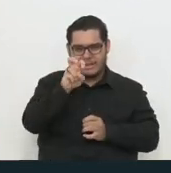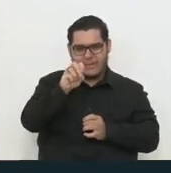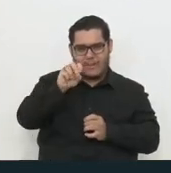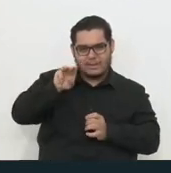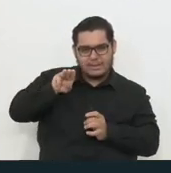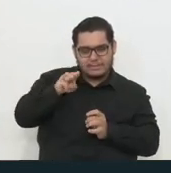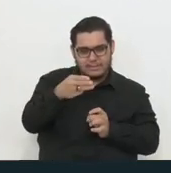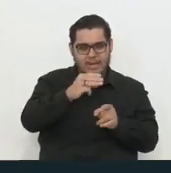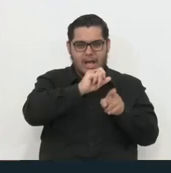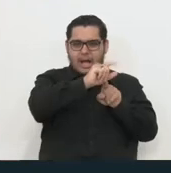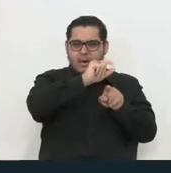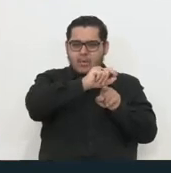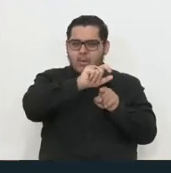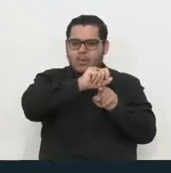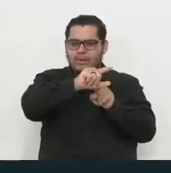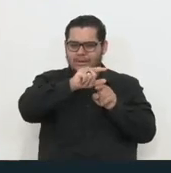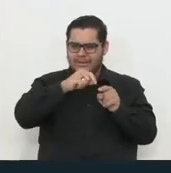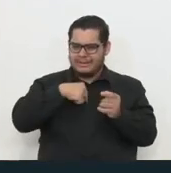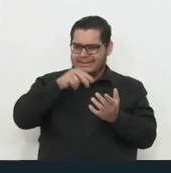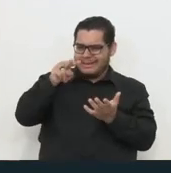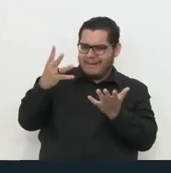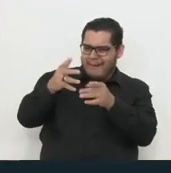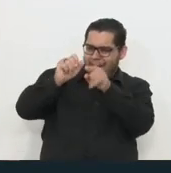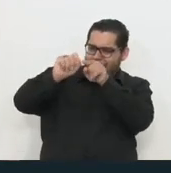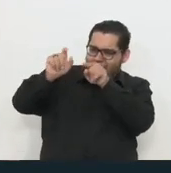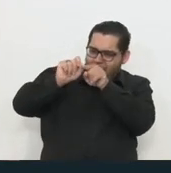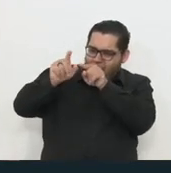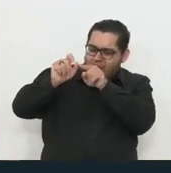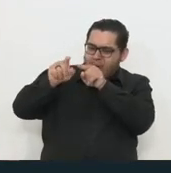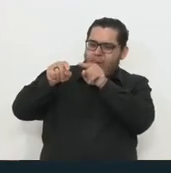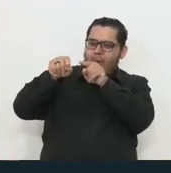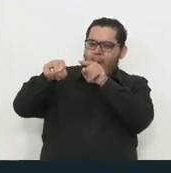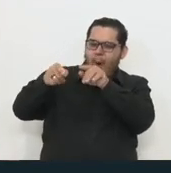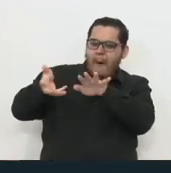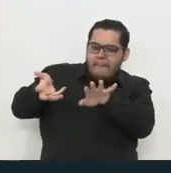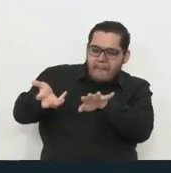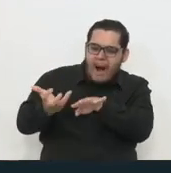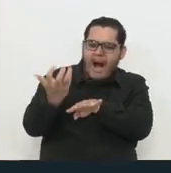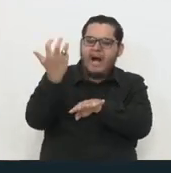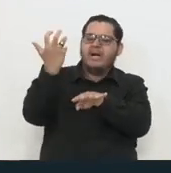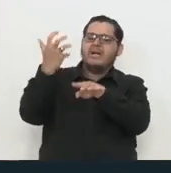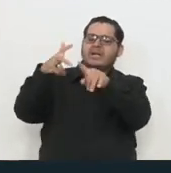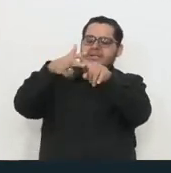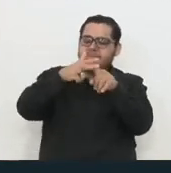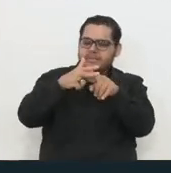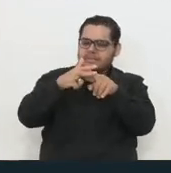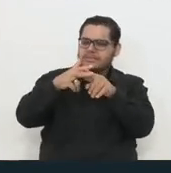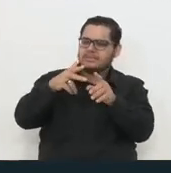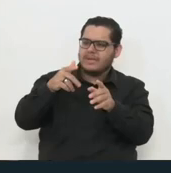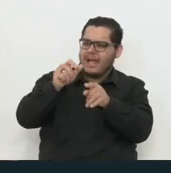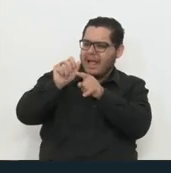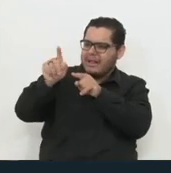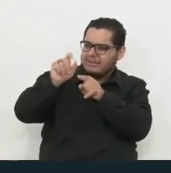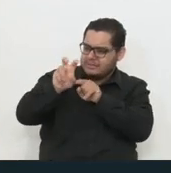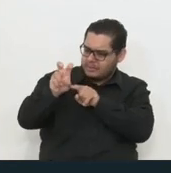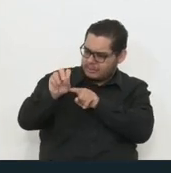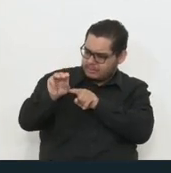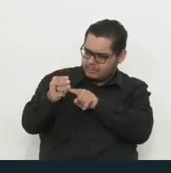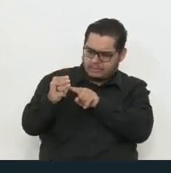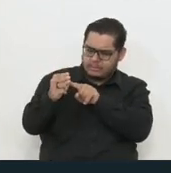contratar alugar máquinas equipamentos não daria para comprar essas máquinas esses equipamentos com o mesmo valor